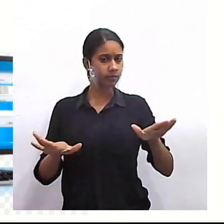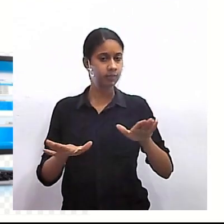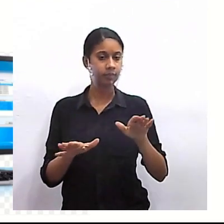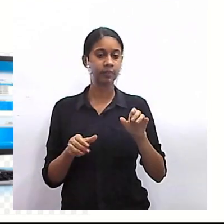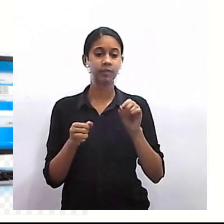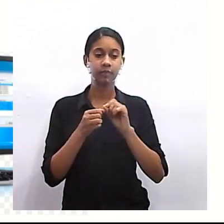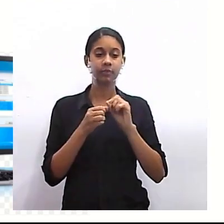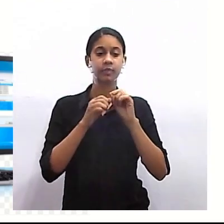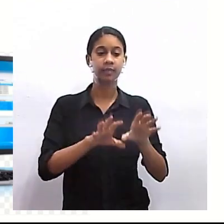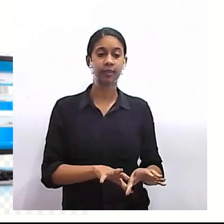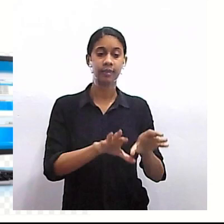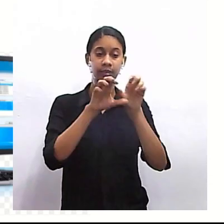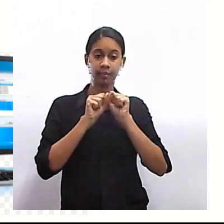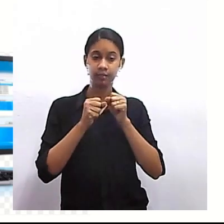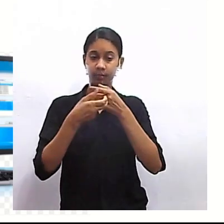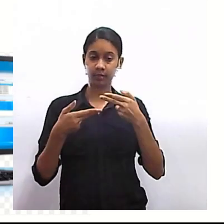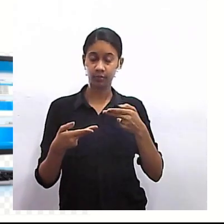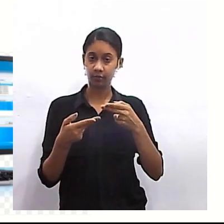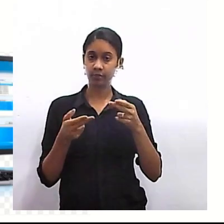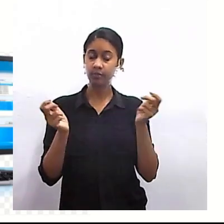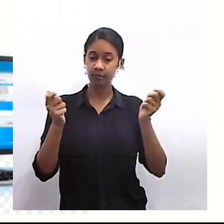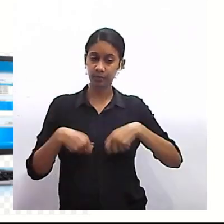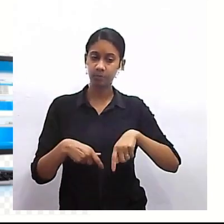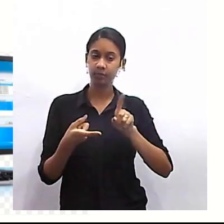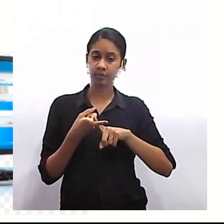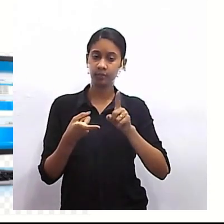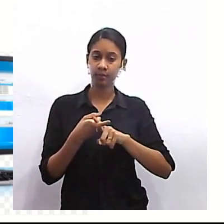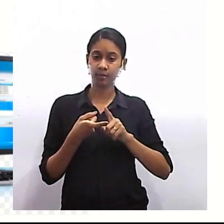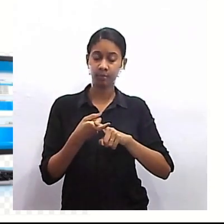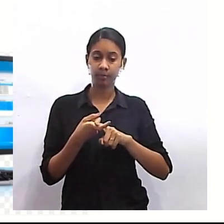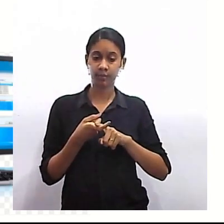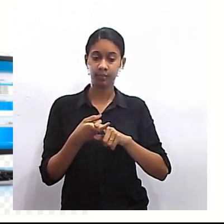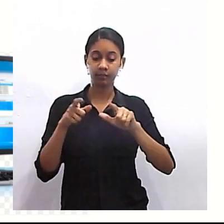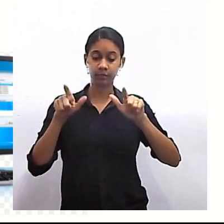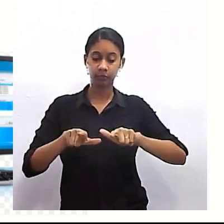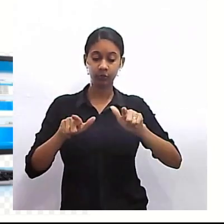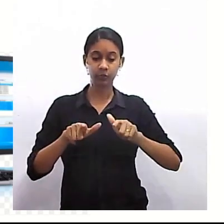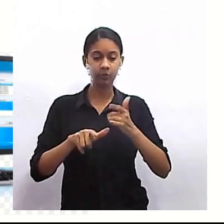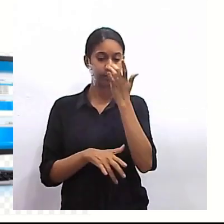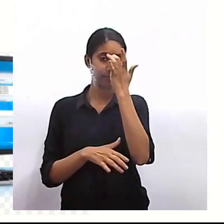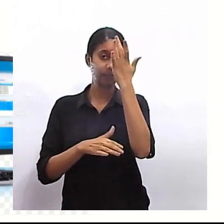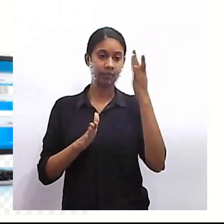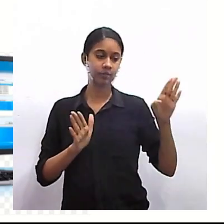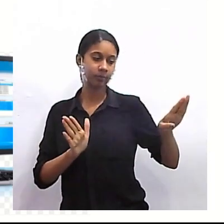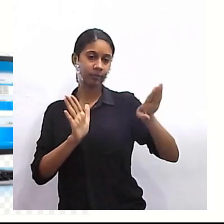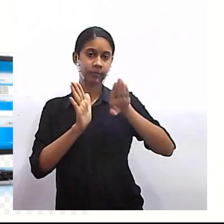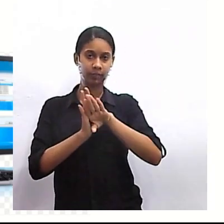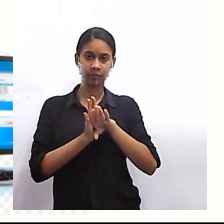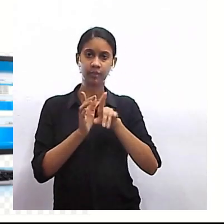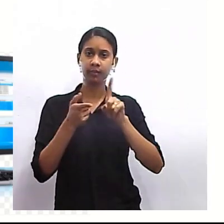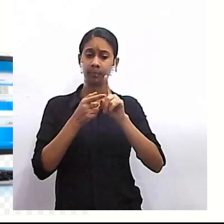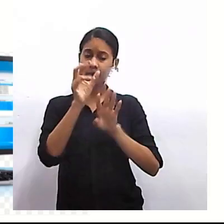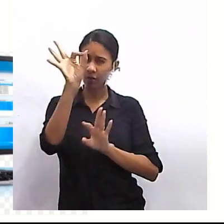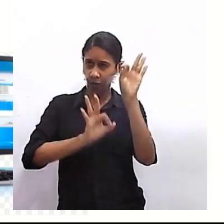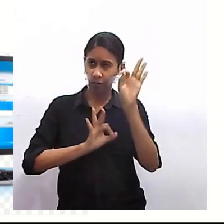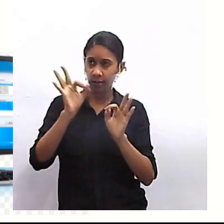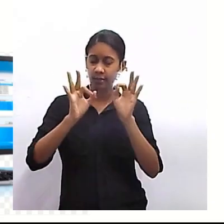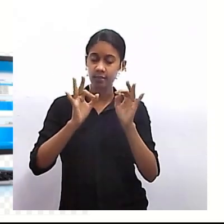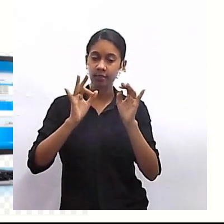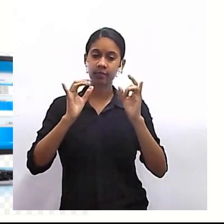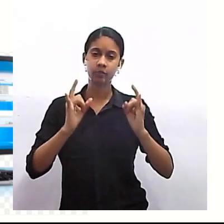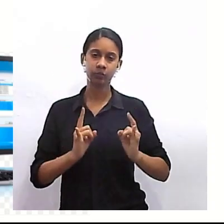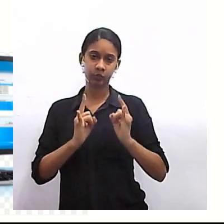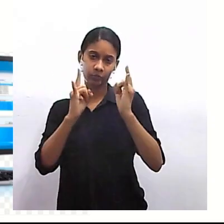carga, devendo, assim, ficar em área de fácil acesso e com infraestrutura adequada ao tipo de